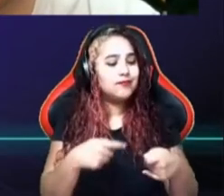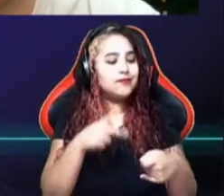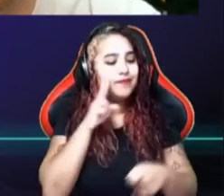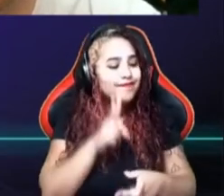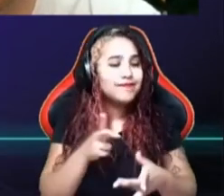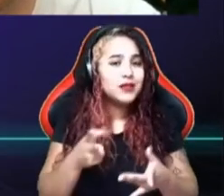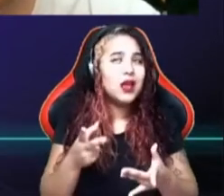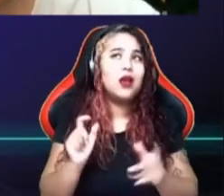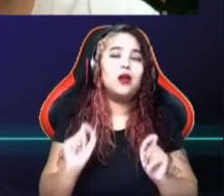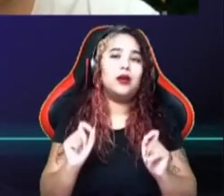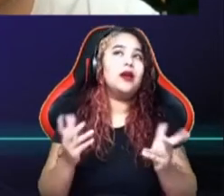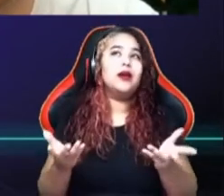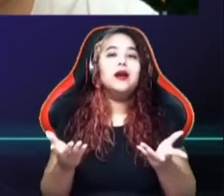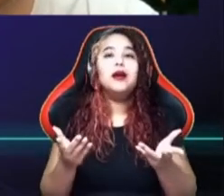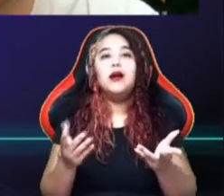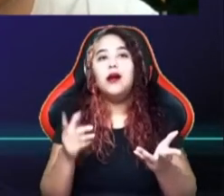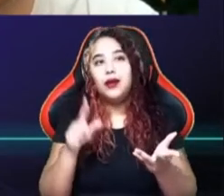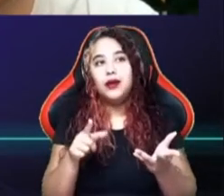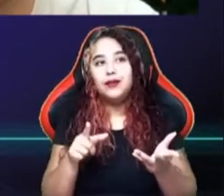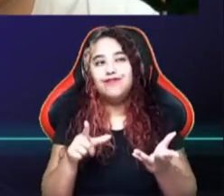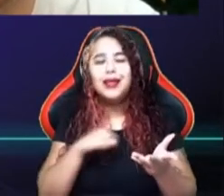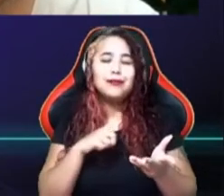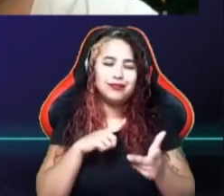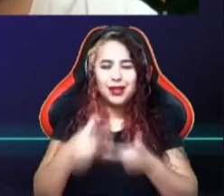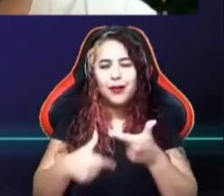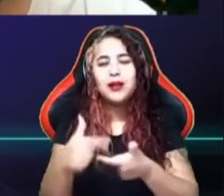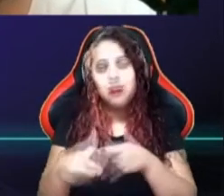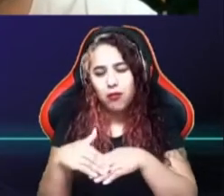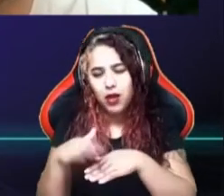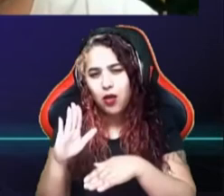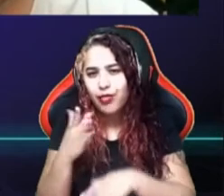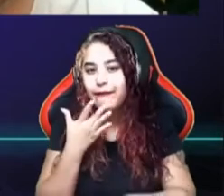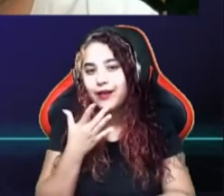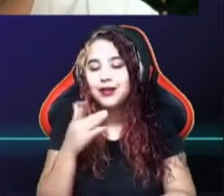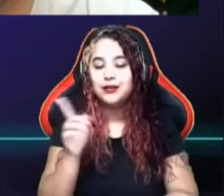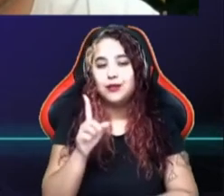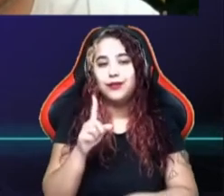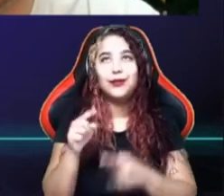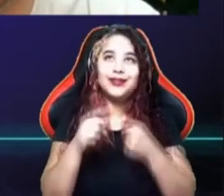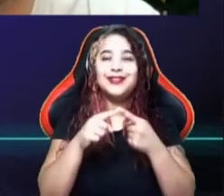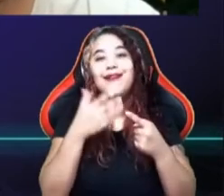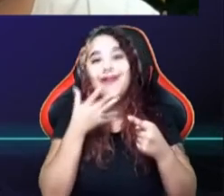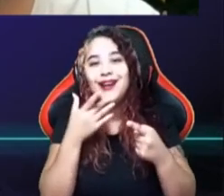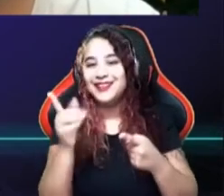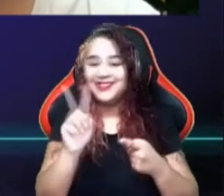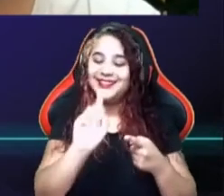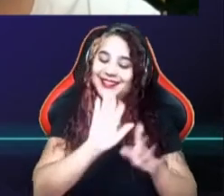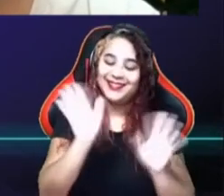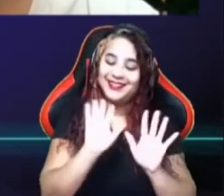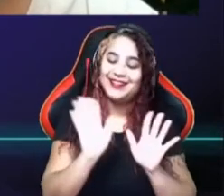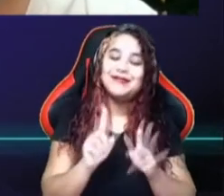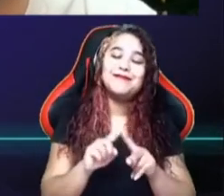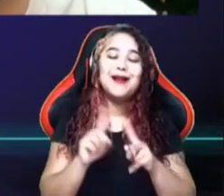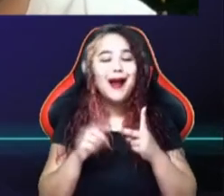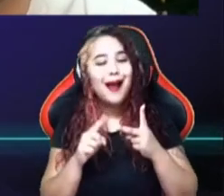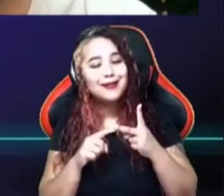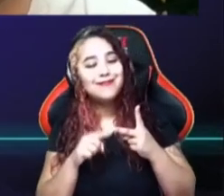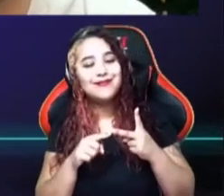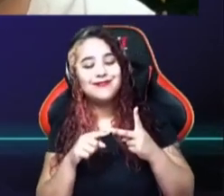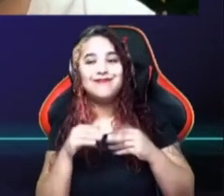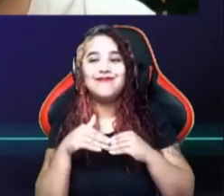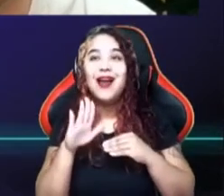dá um pouco mais de trampo aí, não é tão fácil assim, não que a outra seja fácil também, não é fácil, mas aí